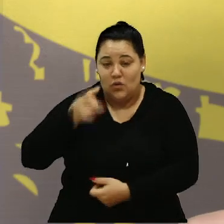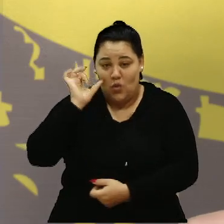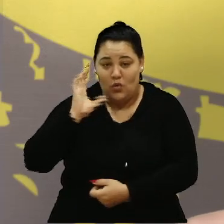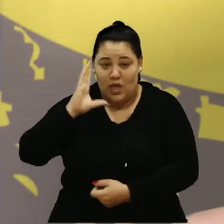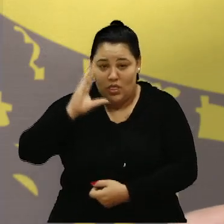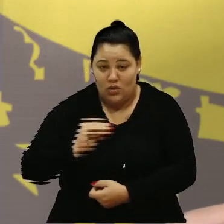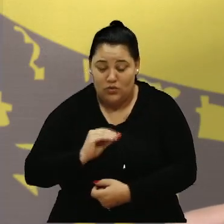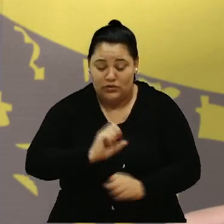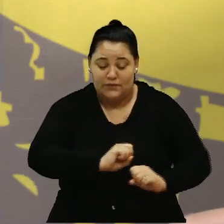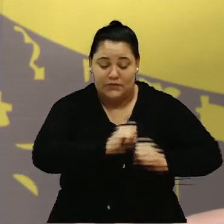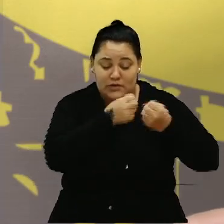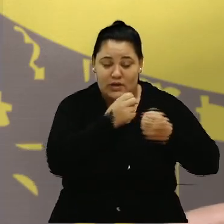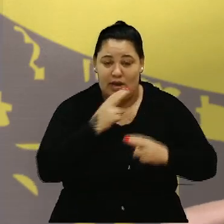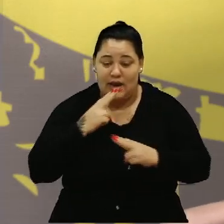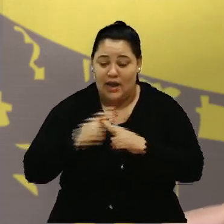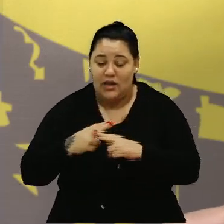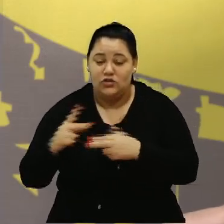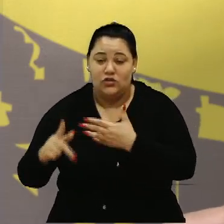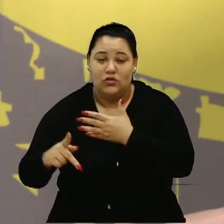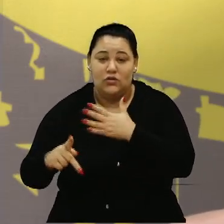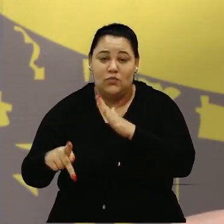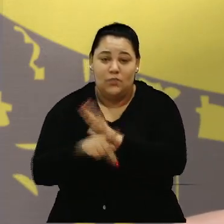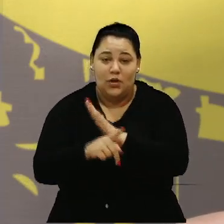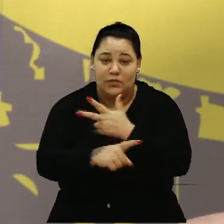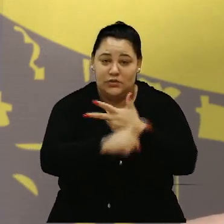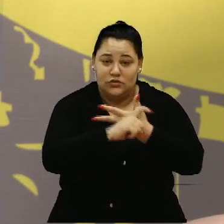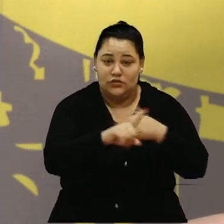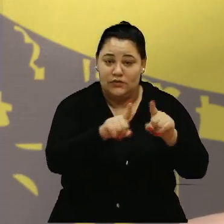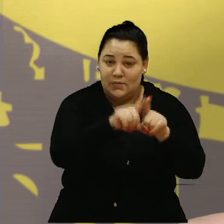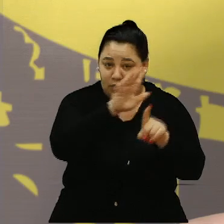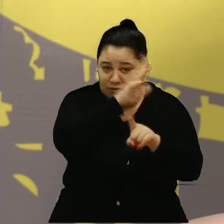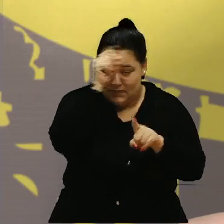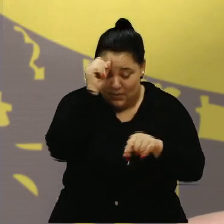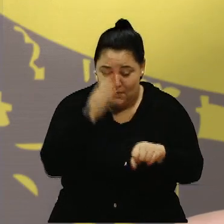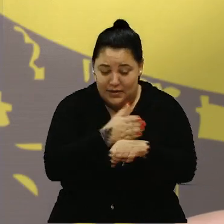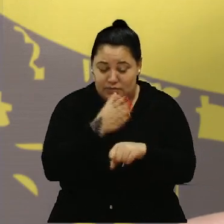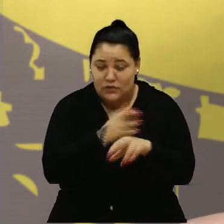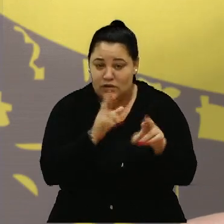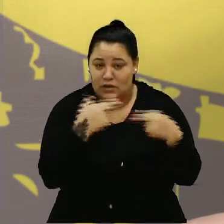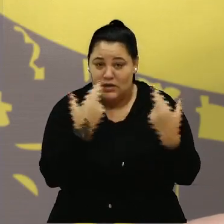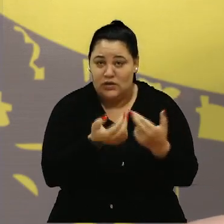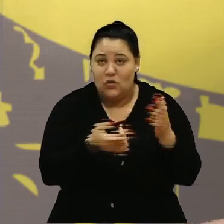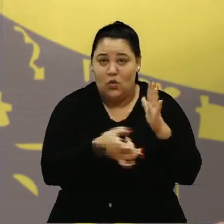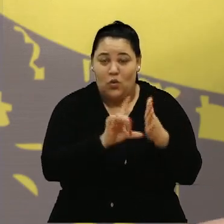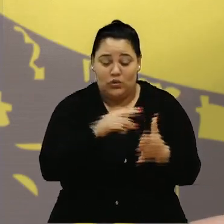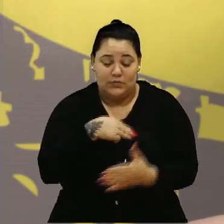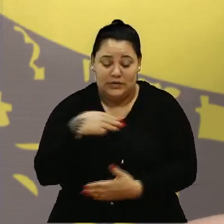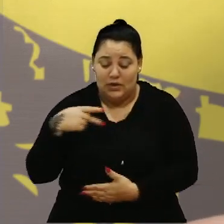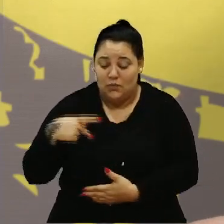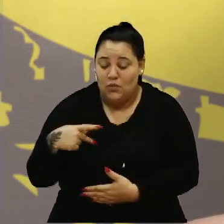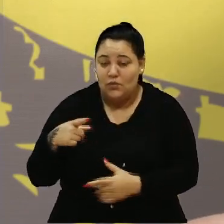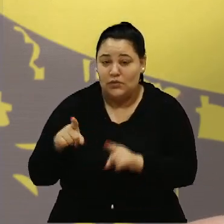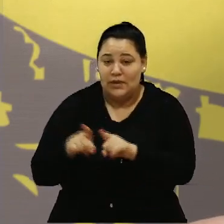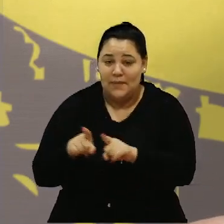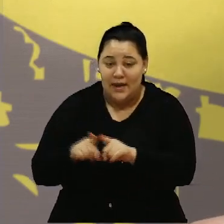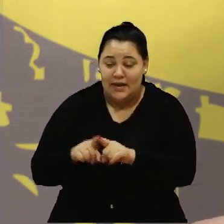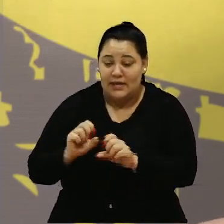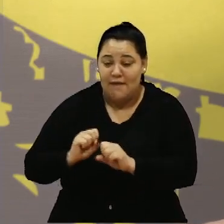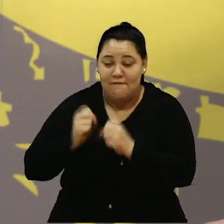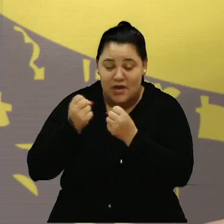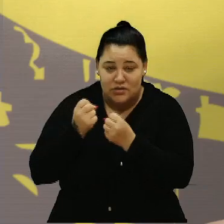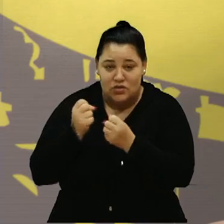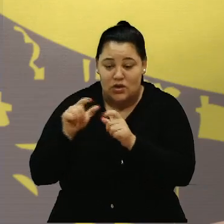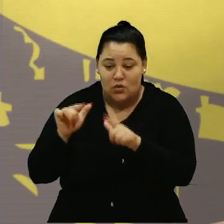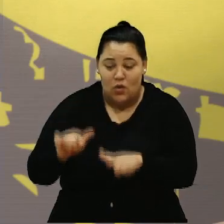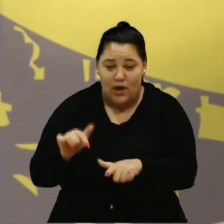Defensoria, Caixa, o próprio Executivo Municipal, né, tanto a Defensoria do Estado quanto a do município, o Ministério Público, nós apresentamos esse